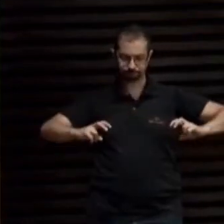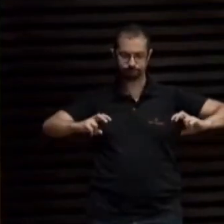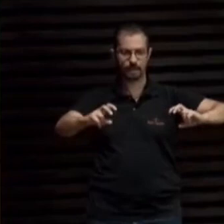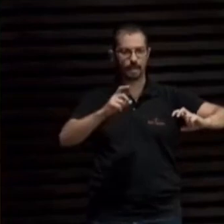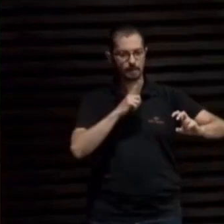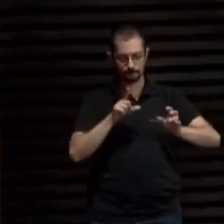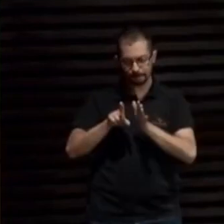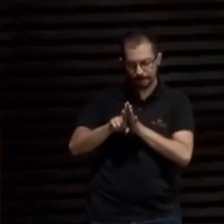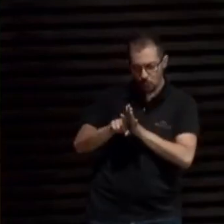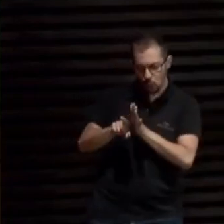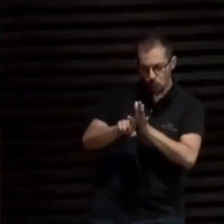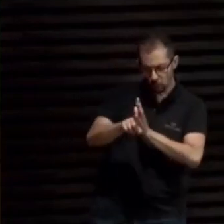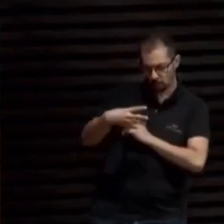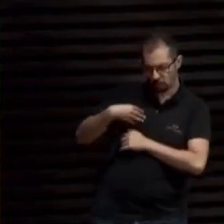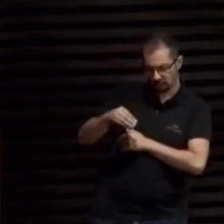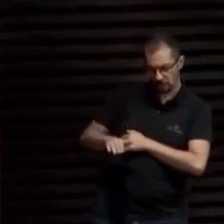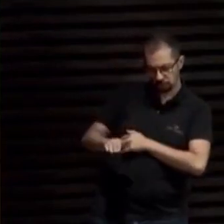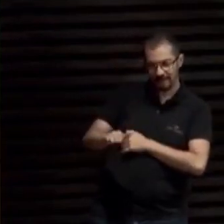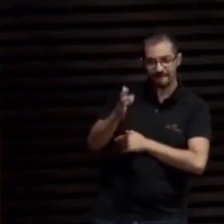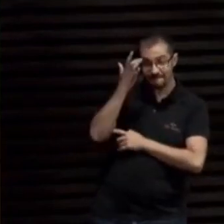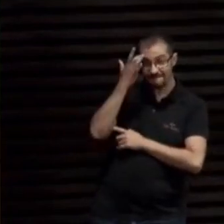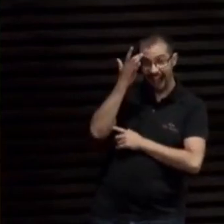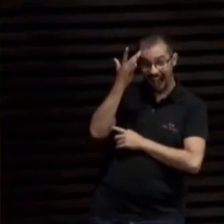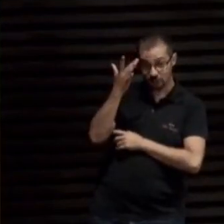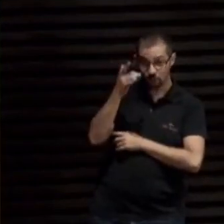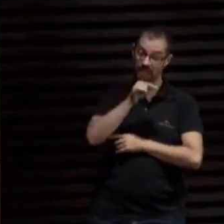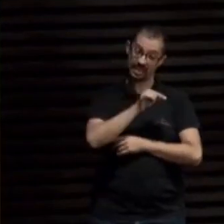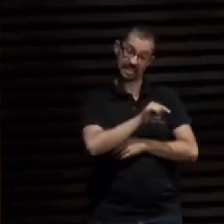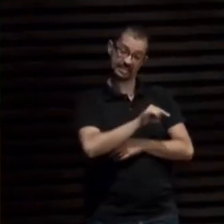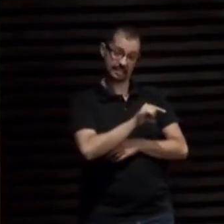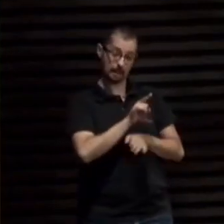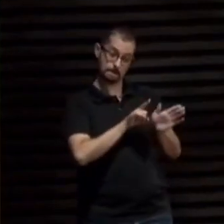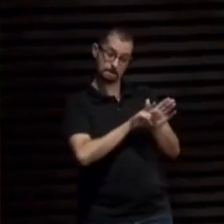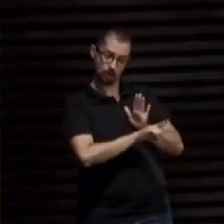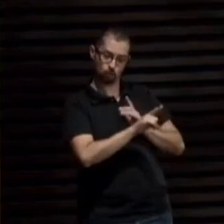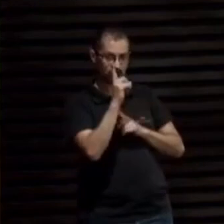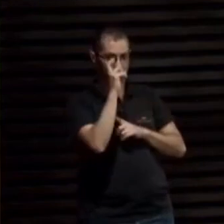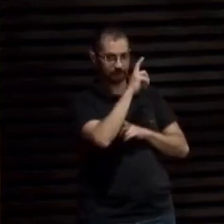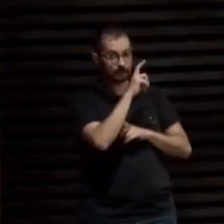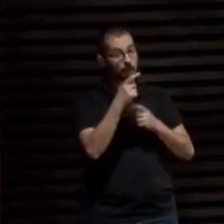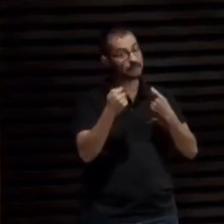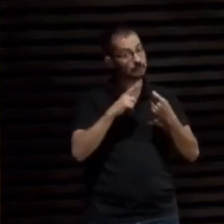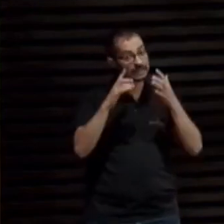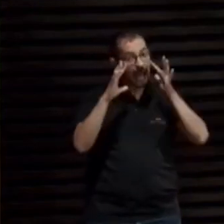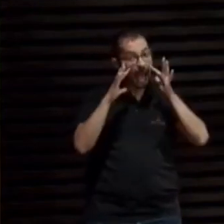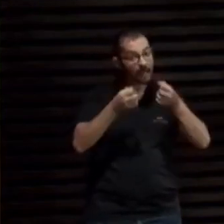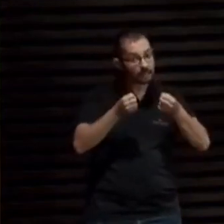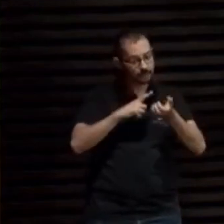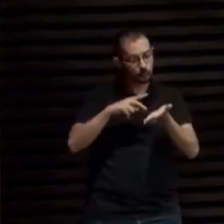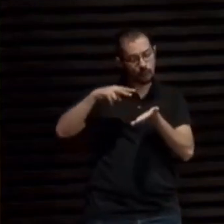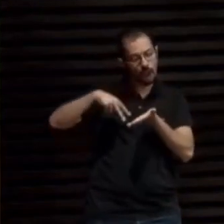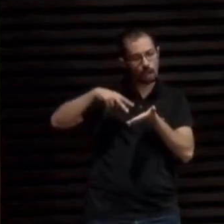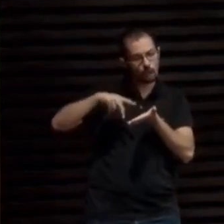os maiores, mais difícil. Prestem atenção no texto. Então todos ficavam.